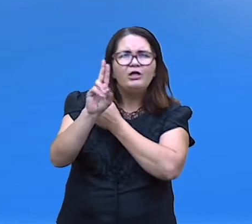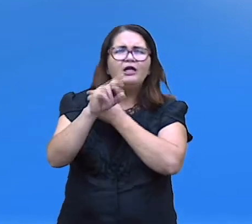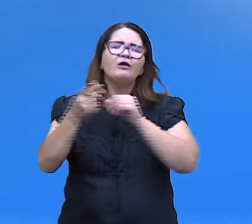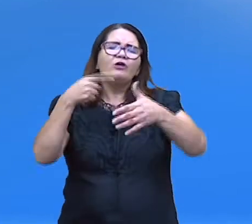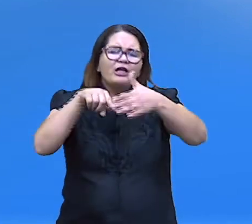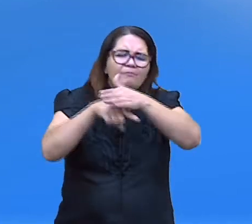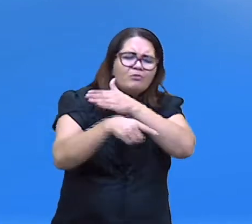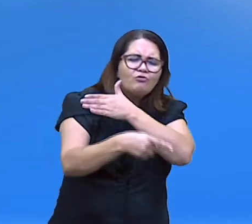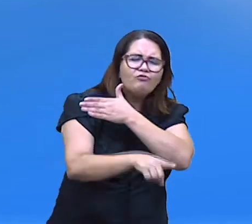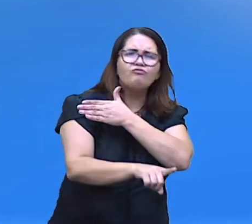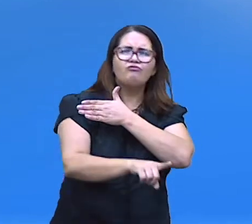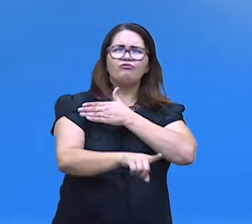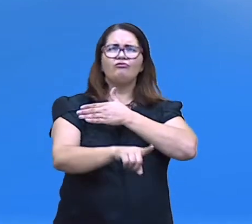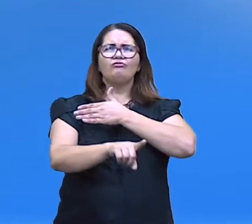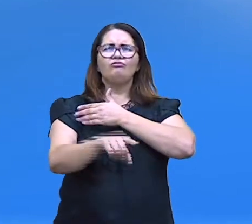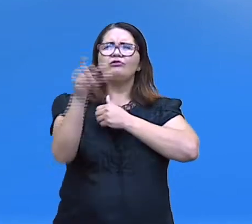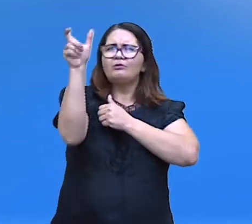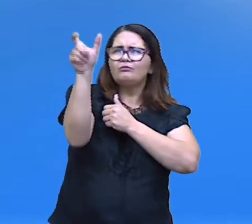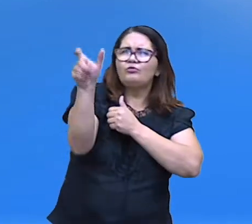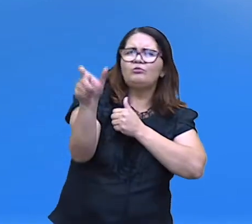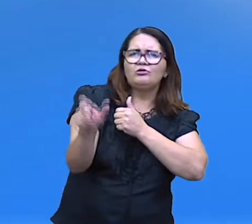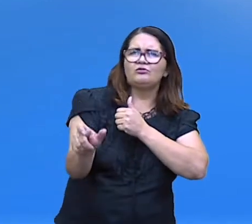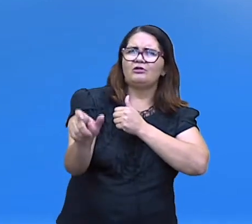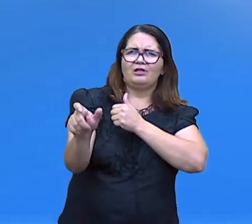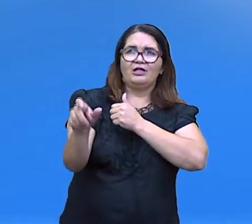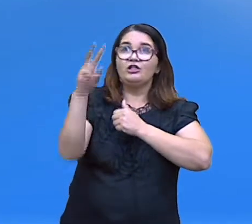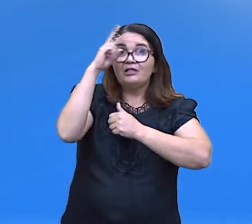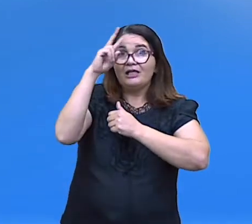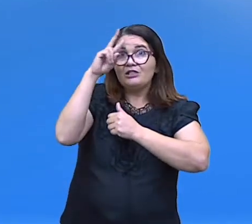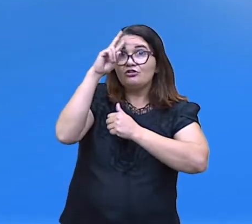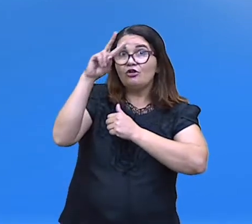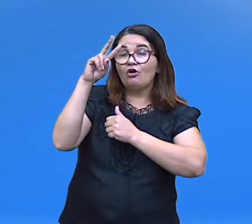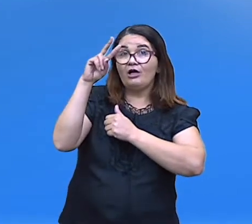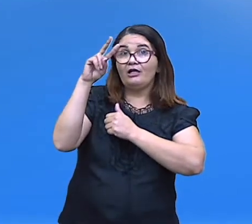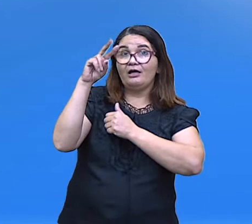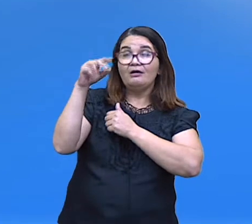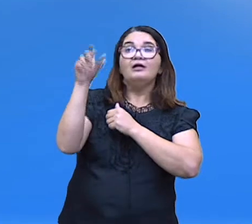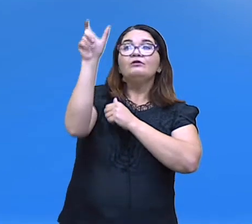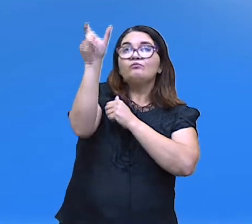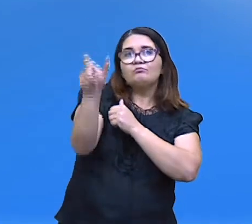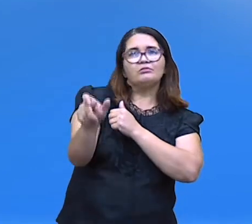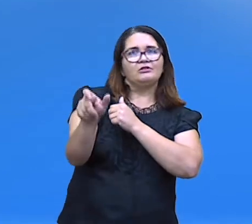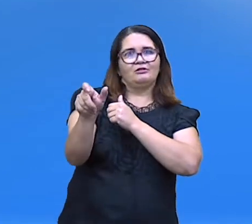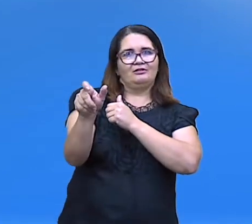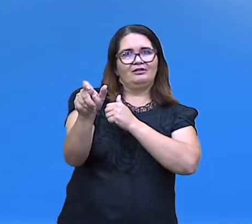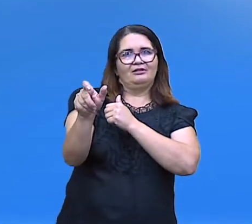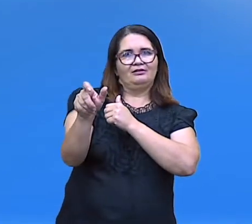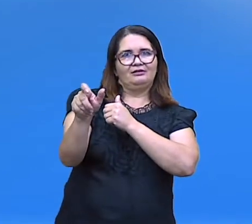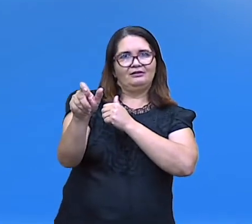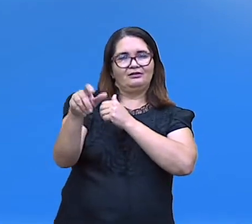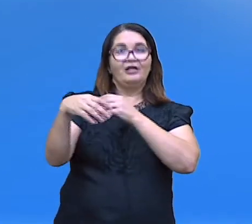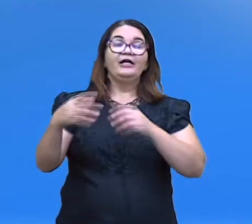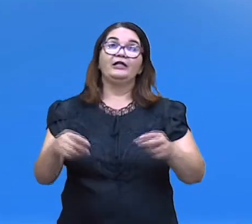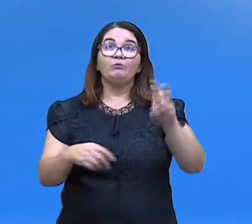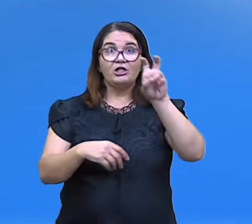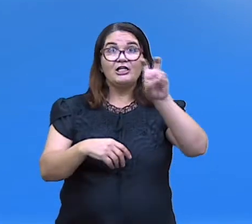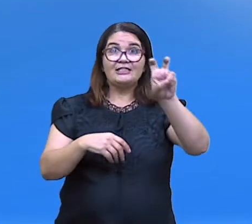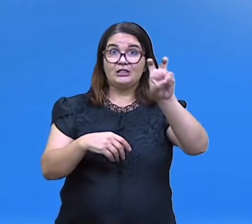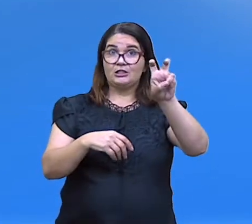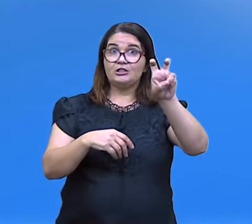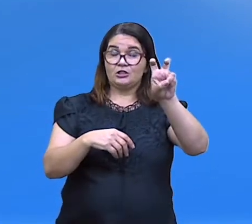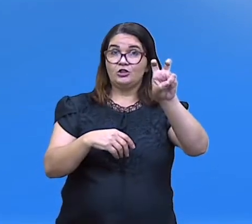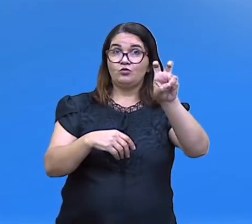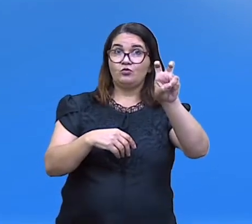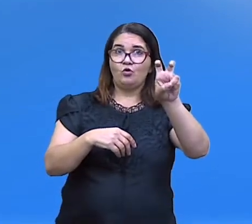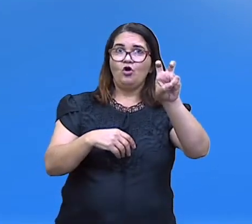do personagem e daquele conflito. Em geral, essa storyline ela é escrita em até 5 linhas. E